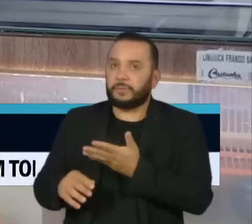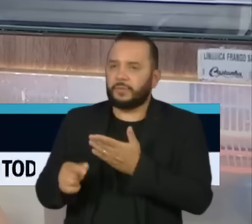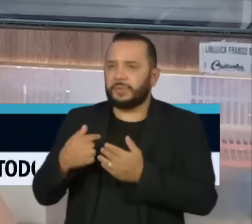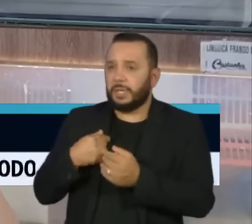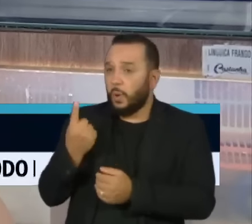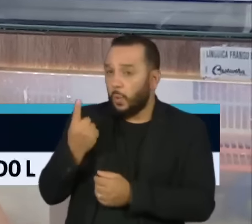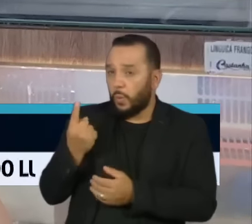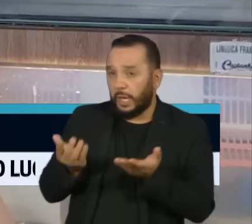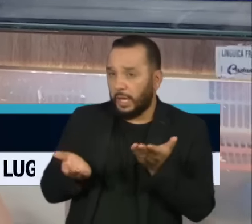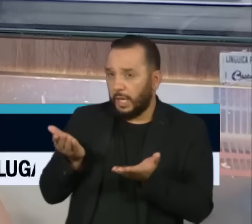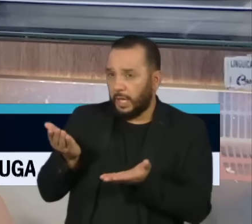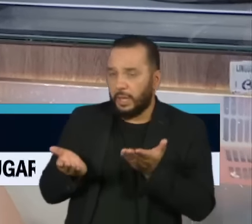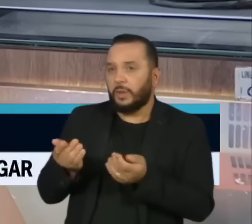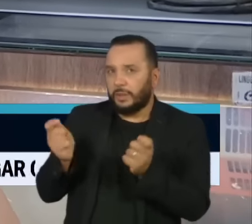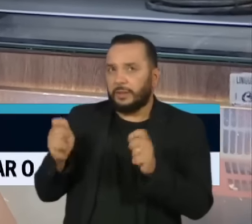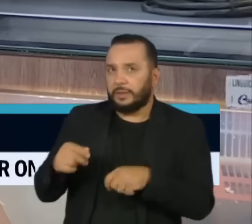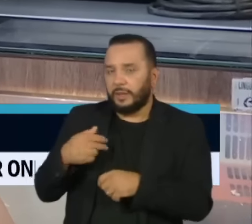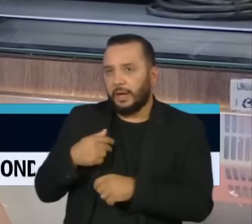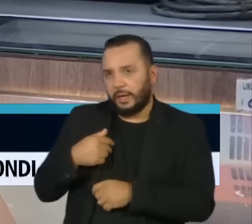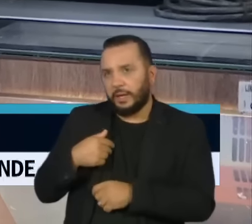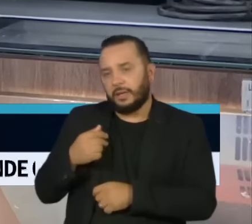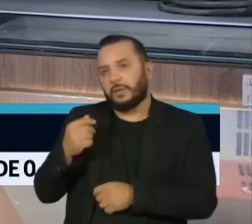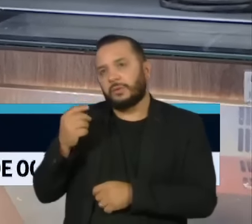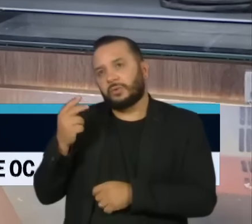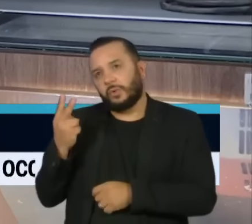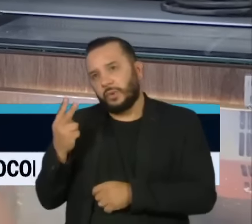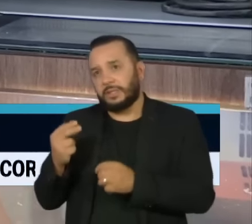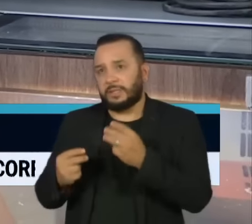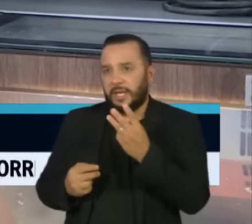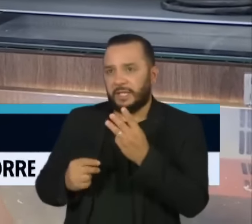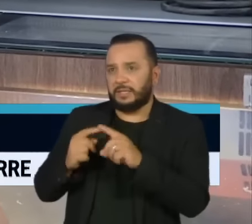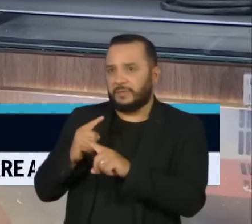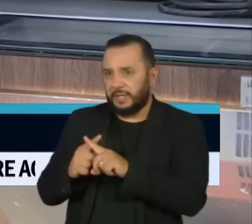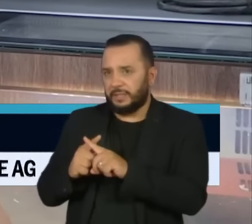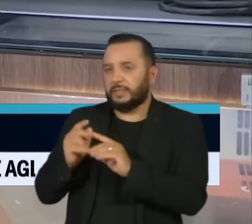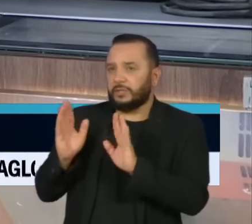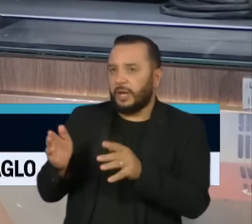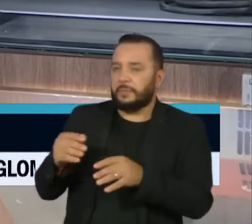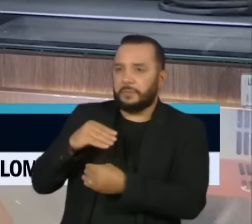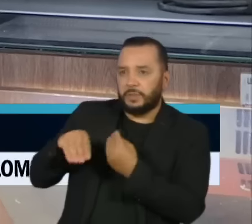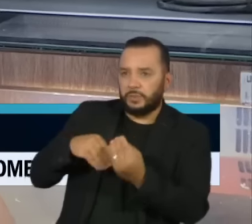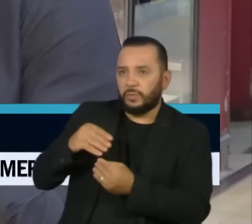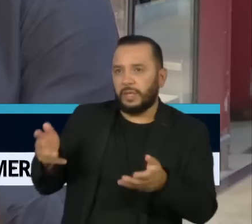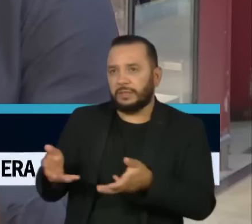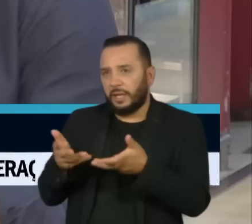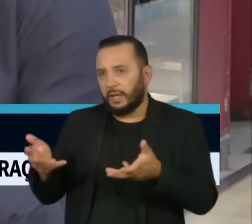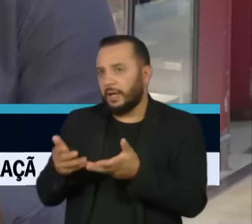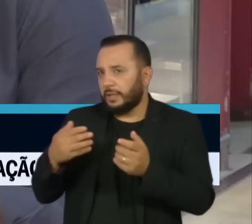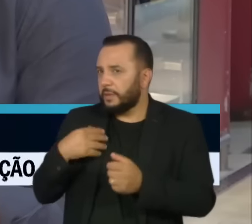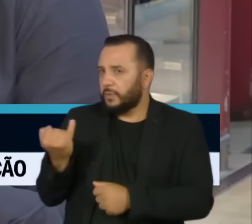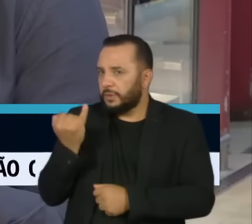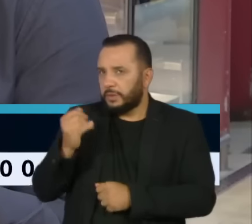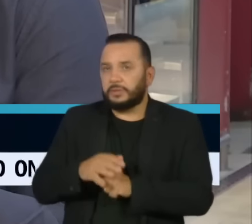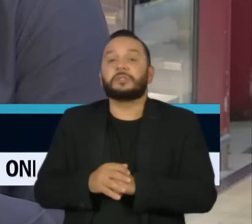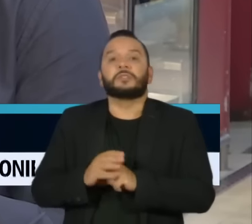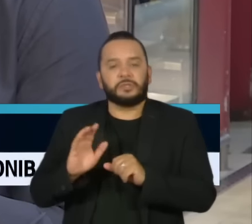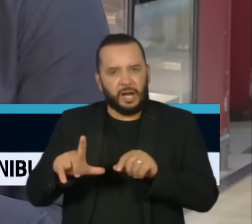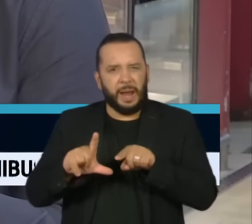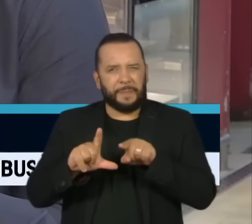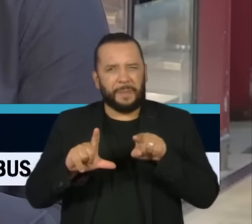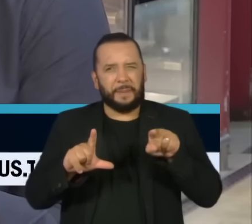quilo, dá para dois, três vezes. É o que você faz. Coloca verdura, coloca legume e mistura tudo. A mistura de inflação alta